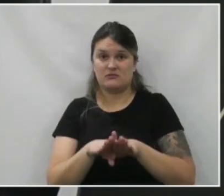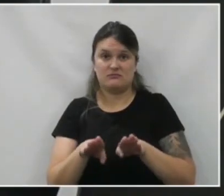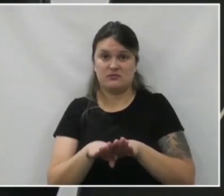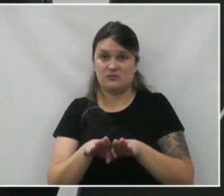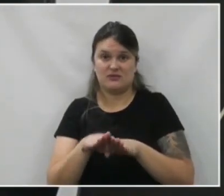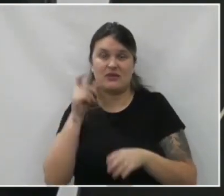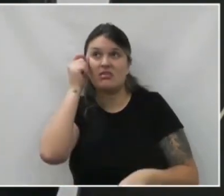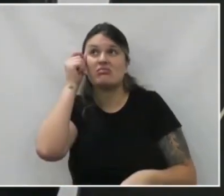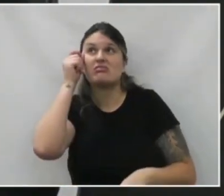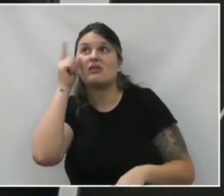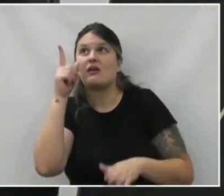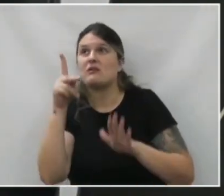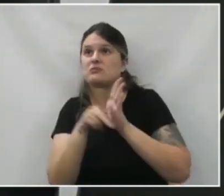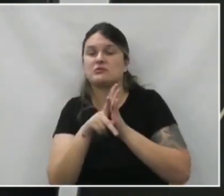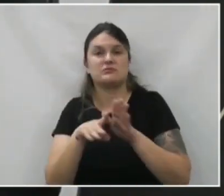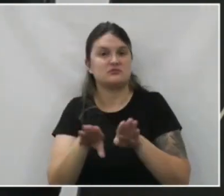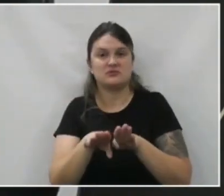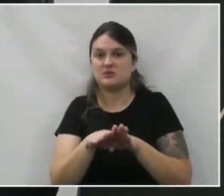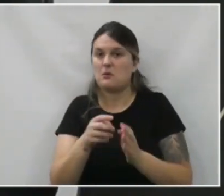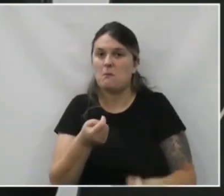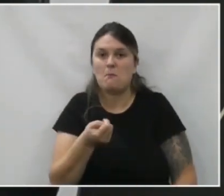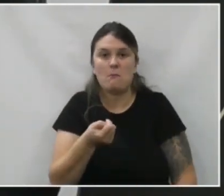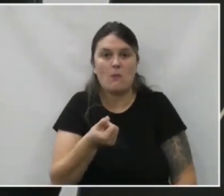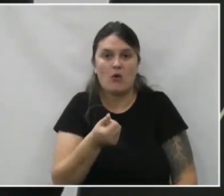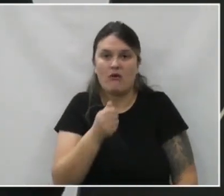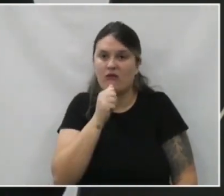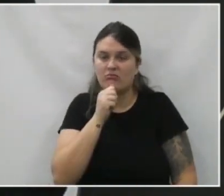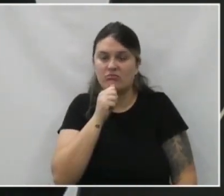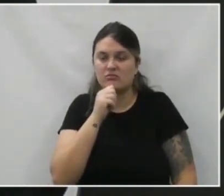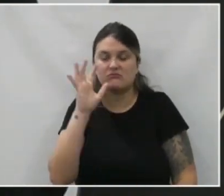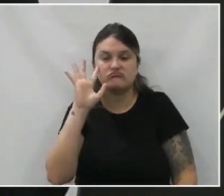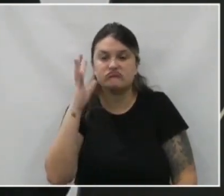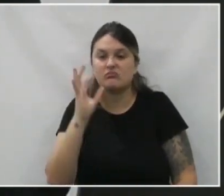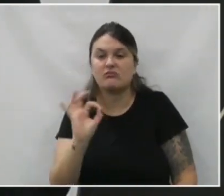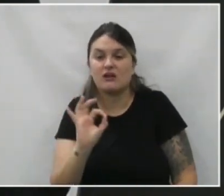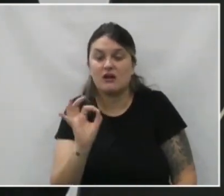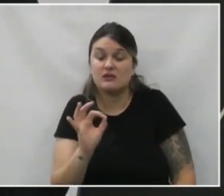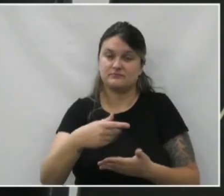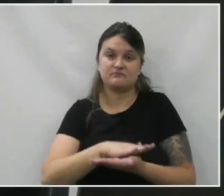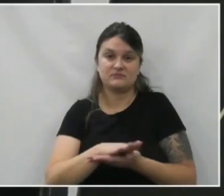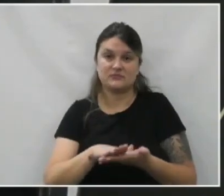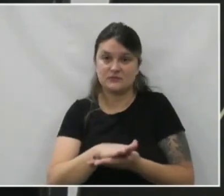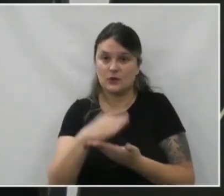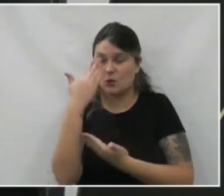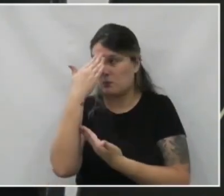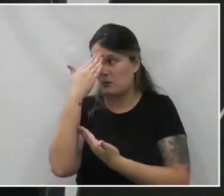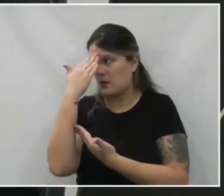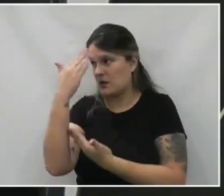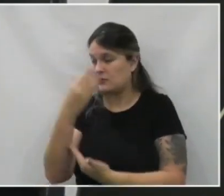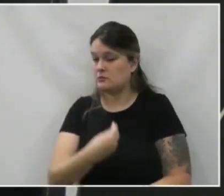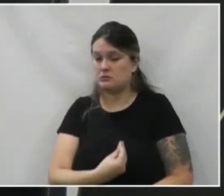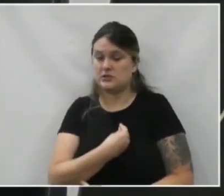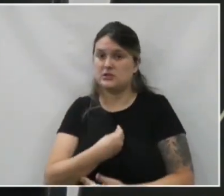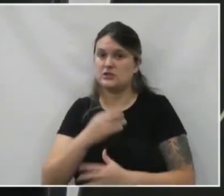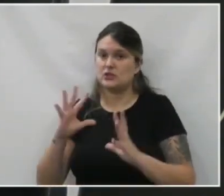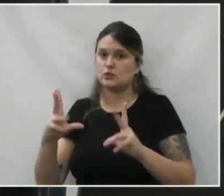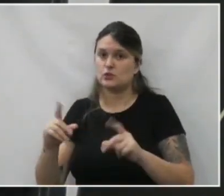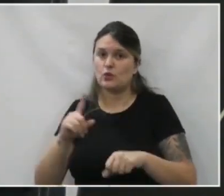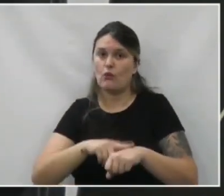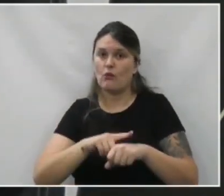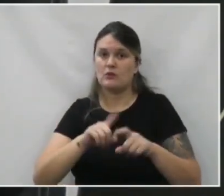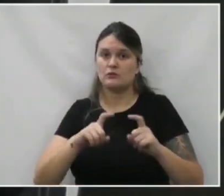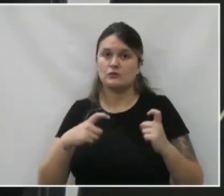de emergência decorrente da pandemia do coronavírus, Covid-19, especificamente no que se refere